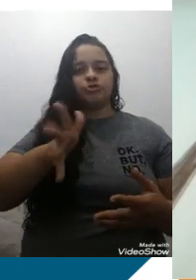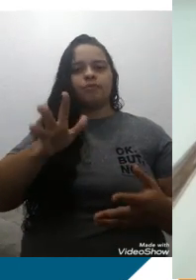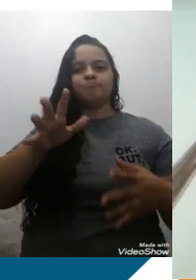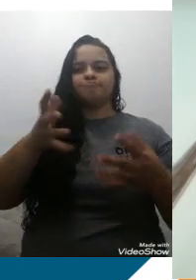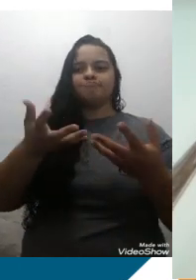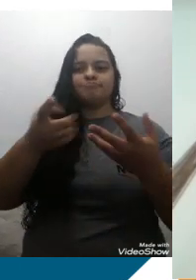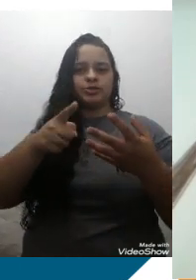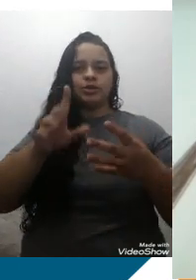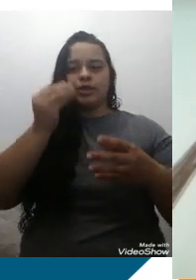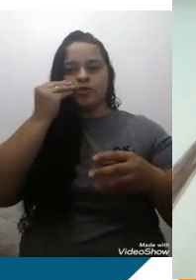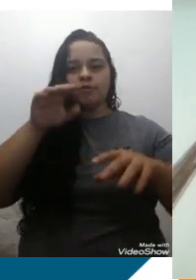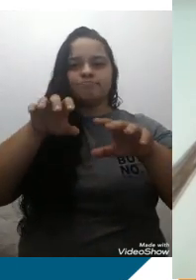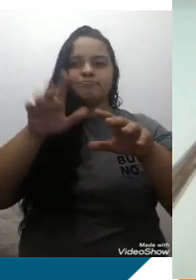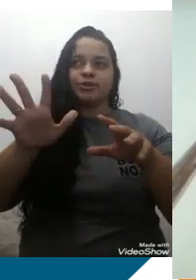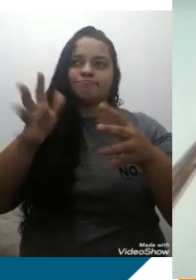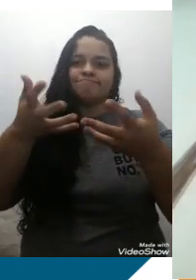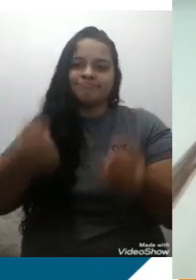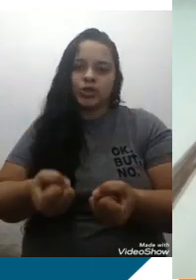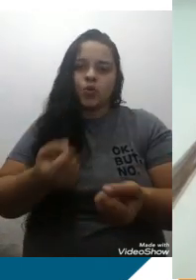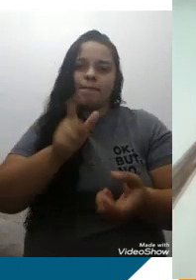reapropriou da palavra índio para